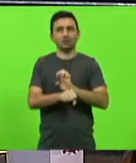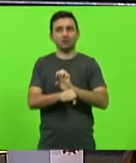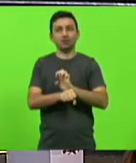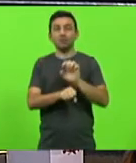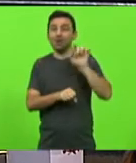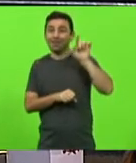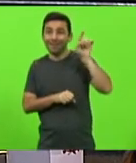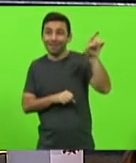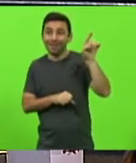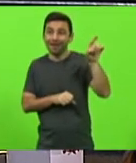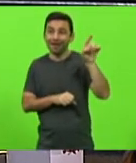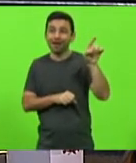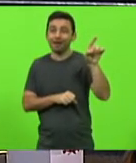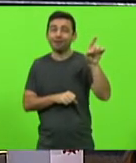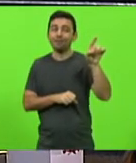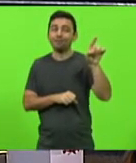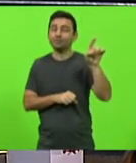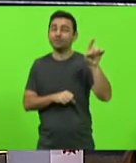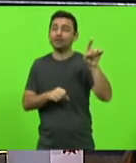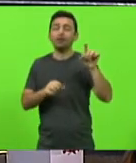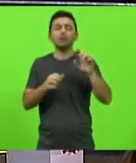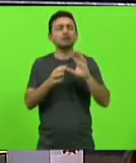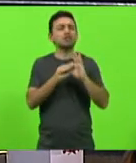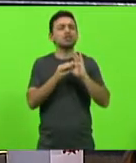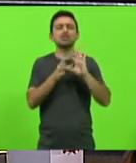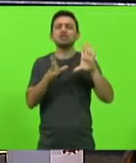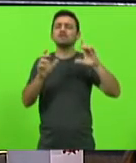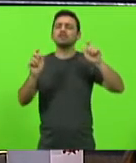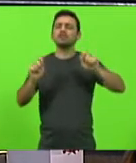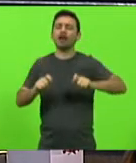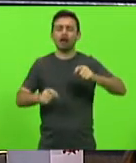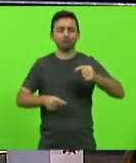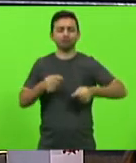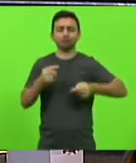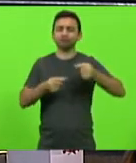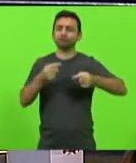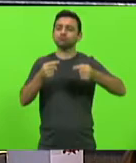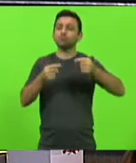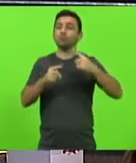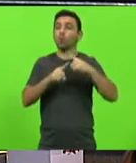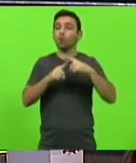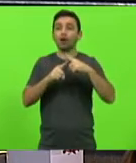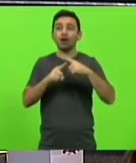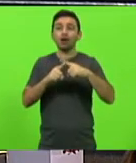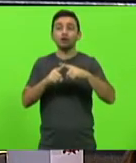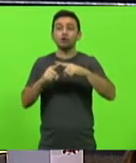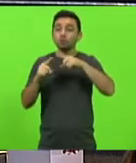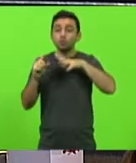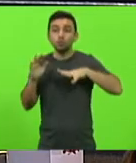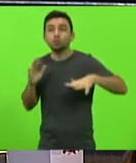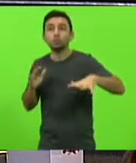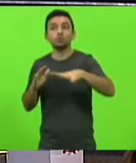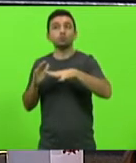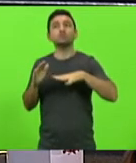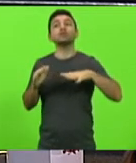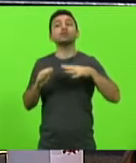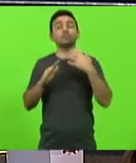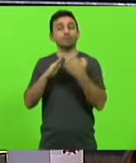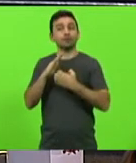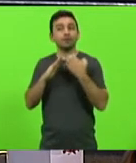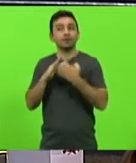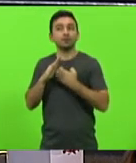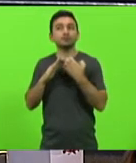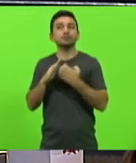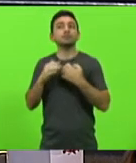condição vai permitir competir, porque toda empresa precisa